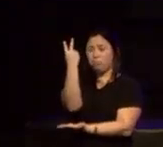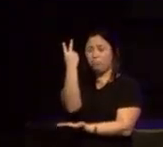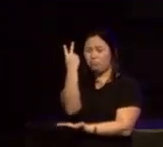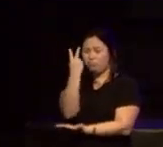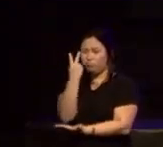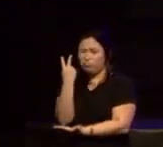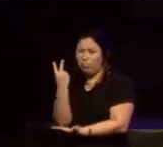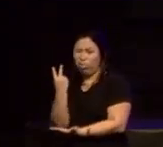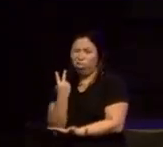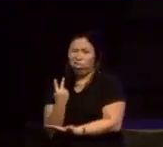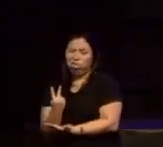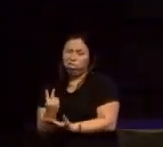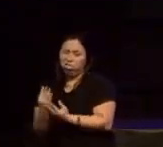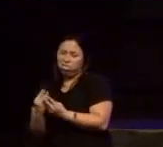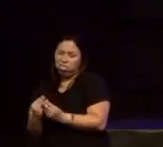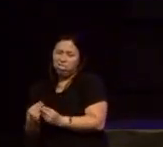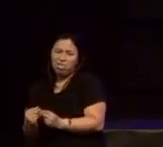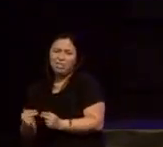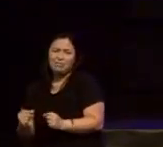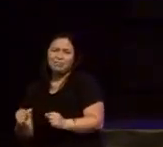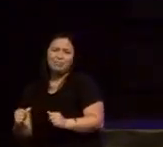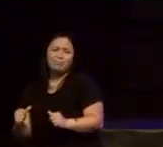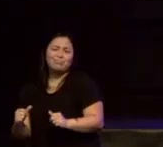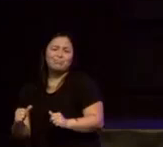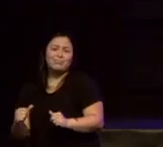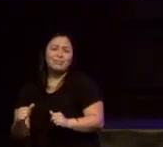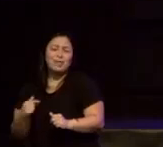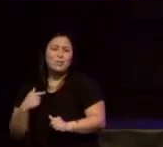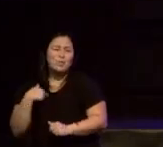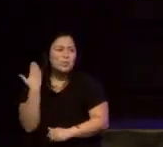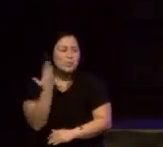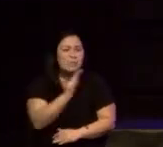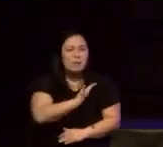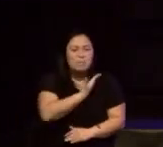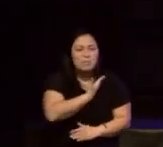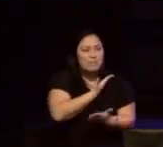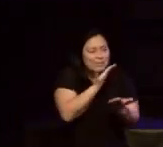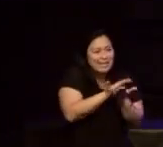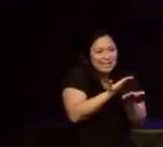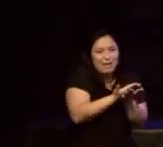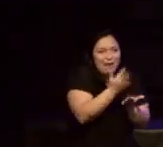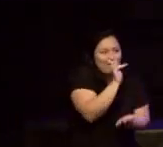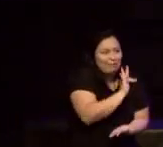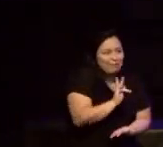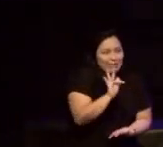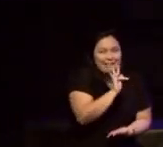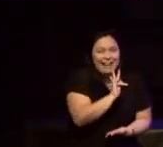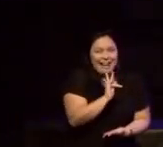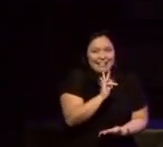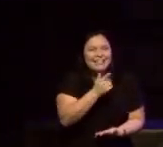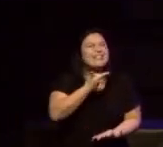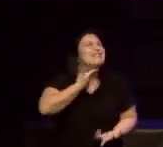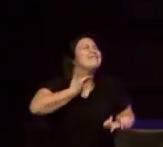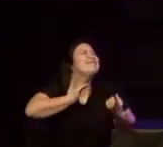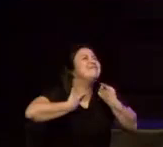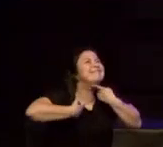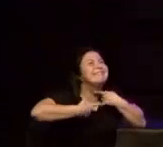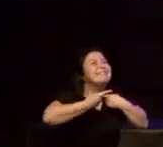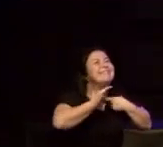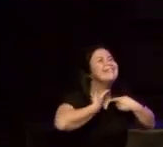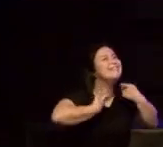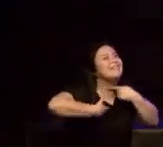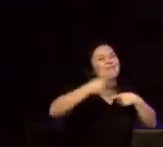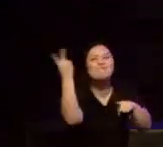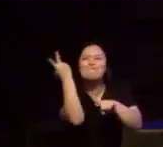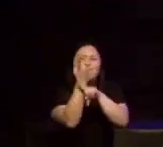Todos os meus amigos da escola e da faculdade tinham sede do que eu e você temos. Muitos familiares seus que não